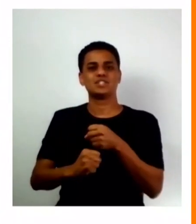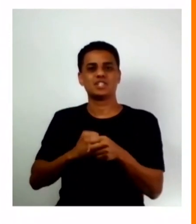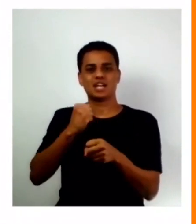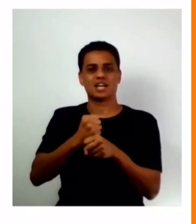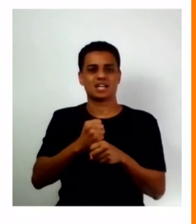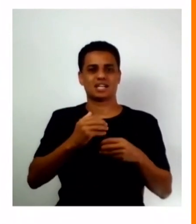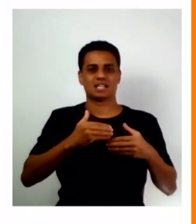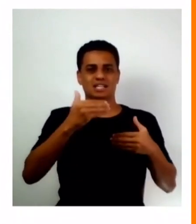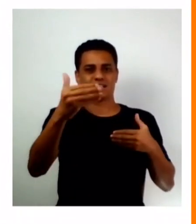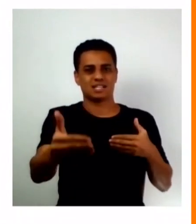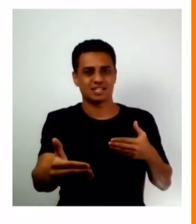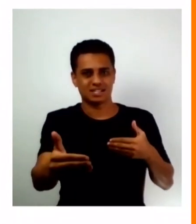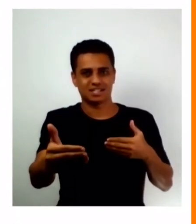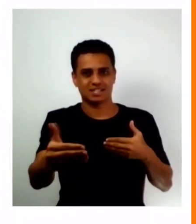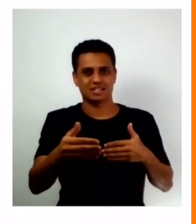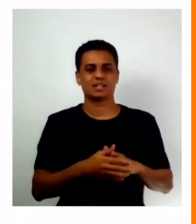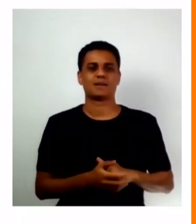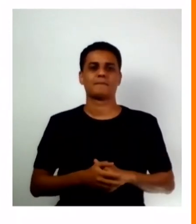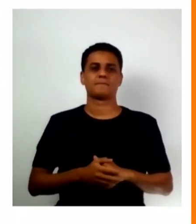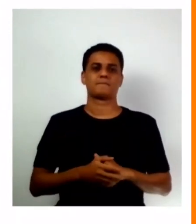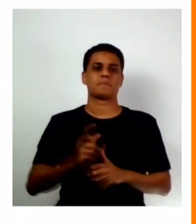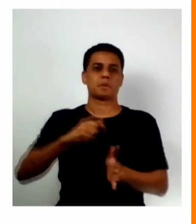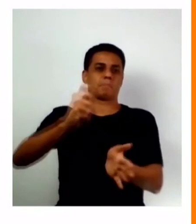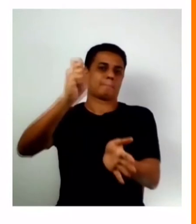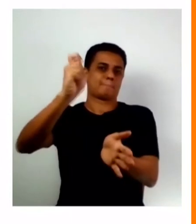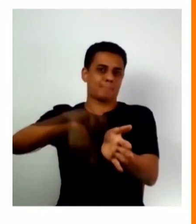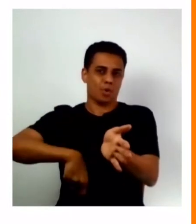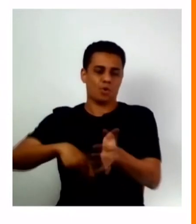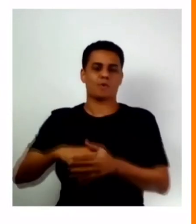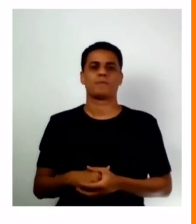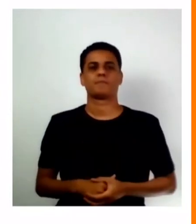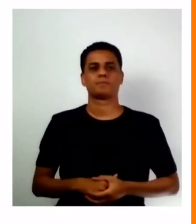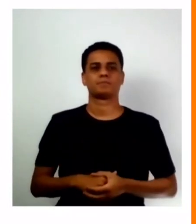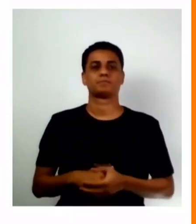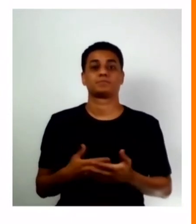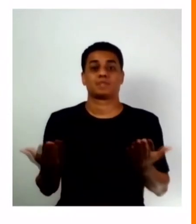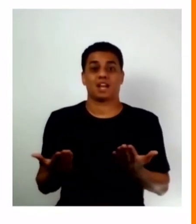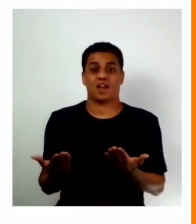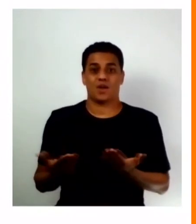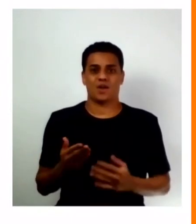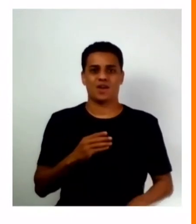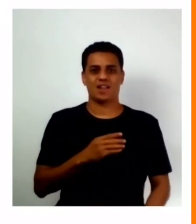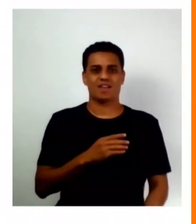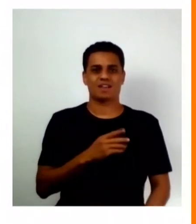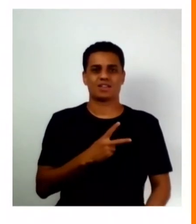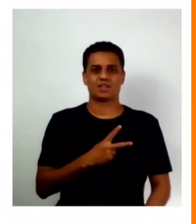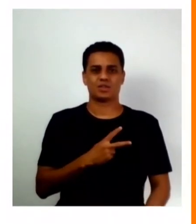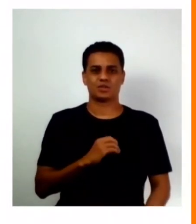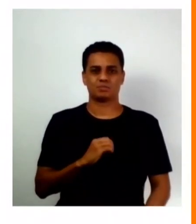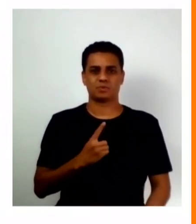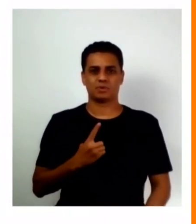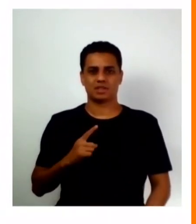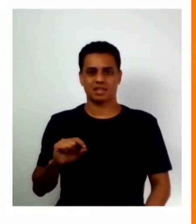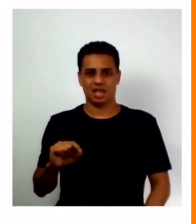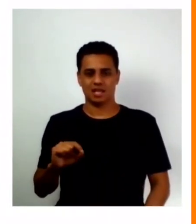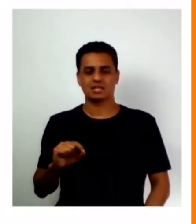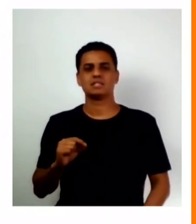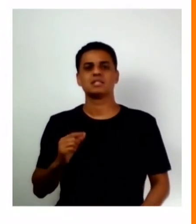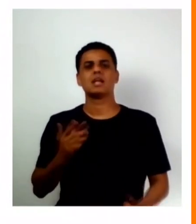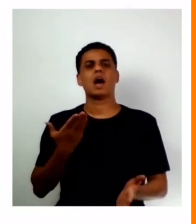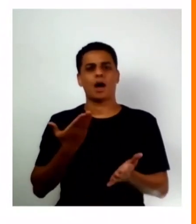É a dizer, claro, ratificou. E agora, no 2010, se aprobou um acordo que é um